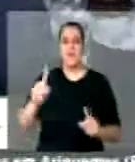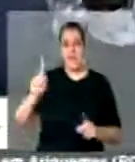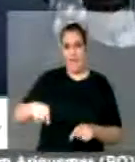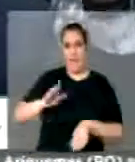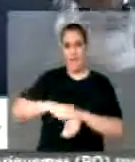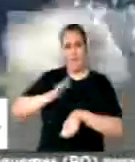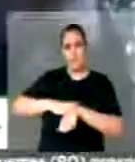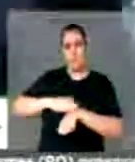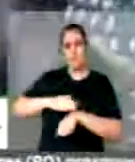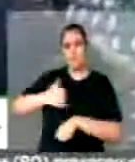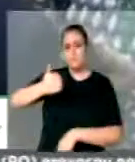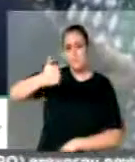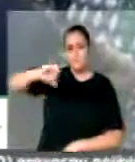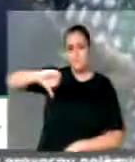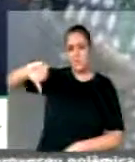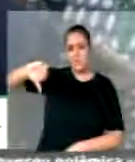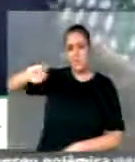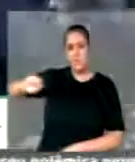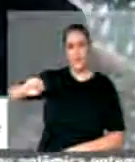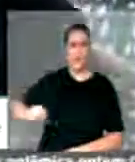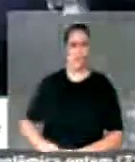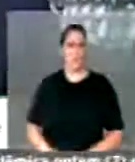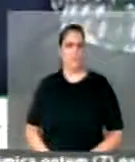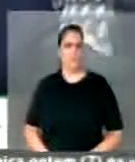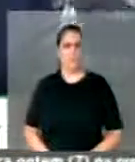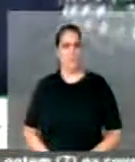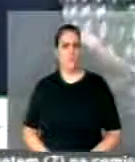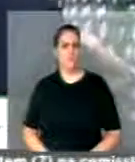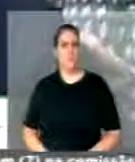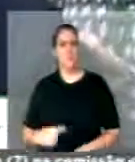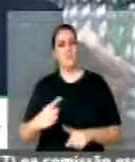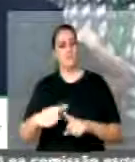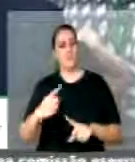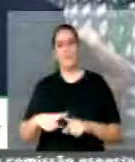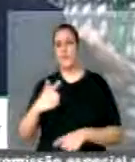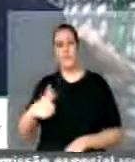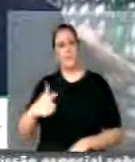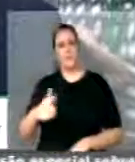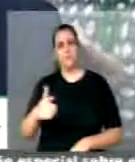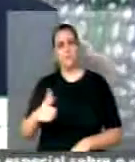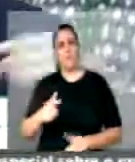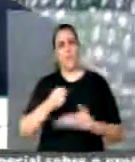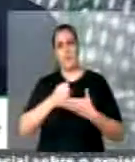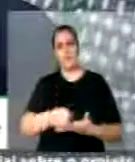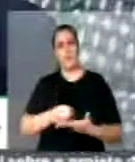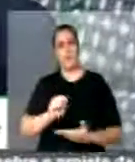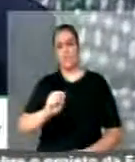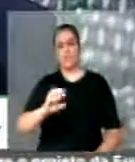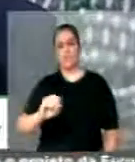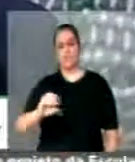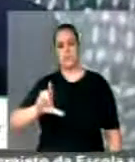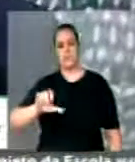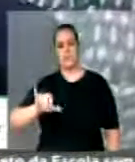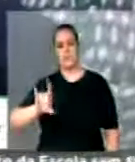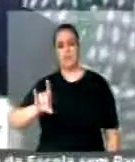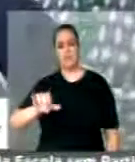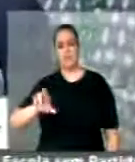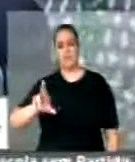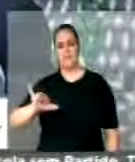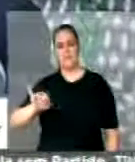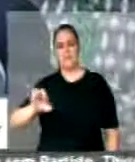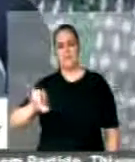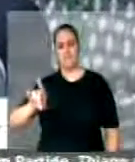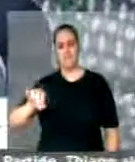98, mais perverso ainda, porque sequer o princípio da solidariedade da empresa que terceiriza